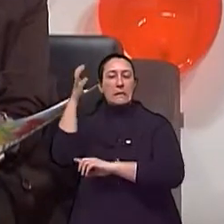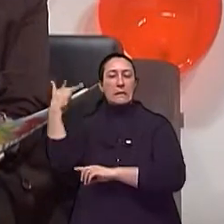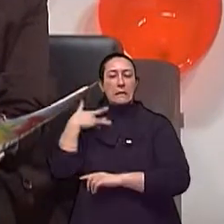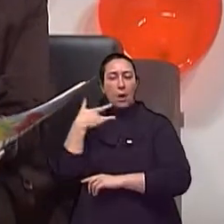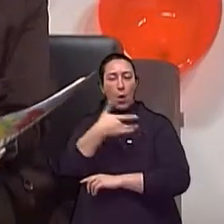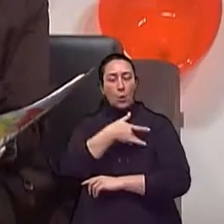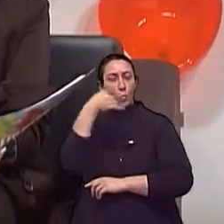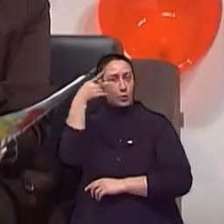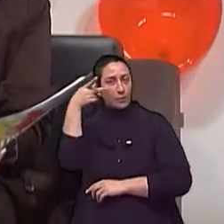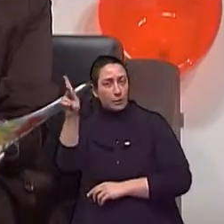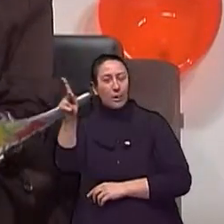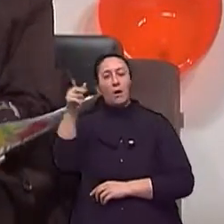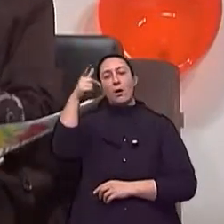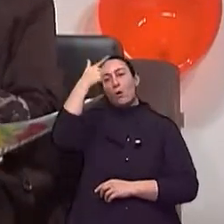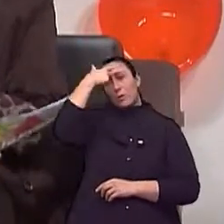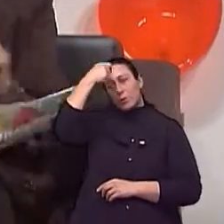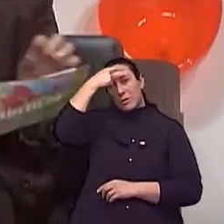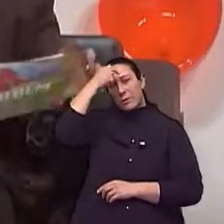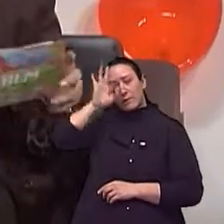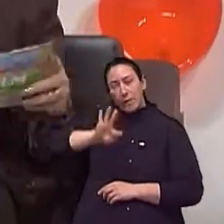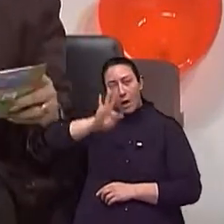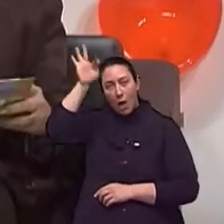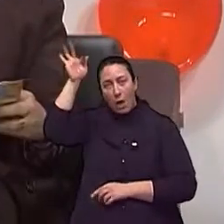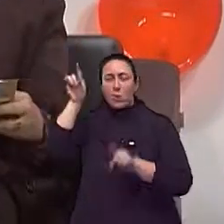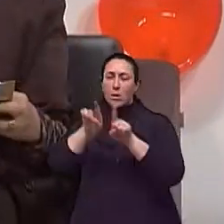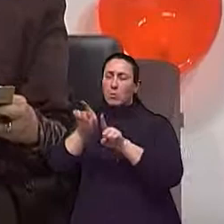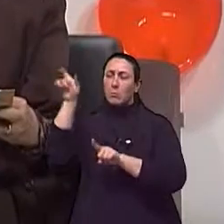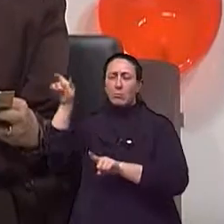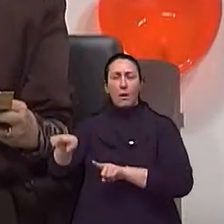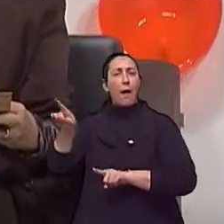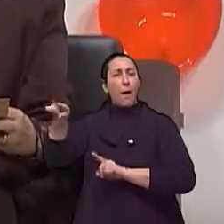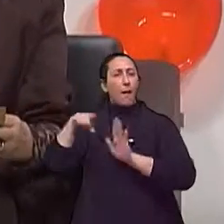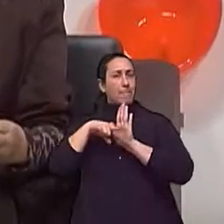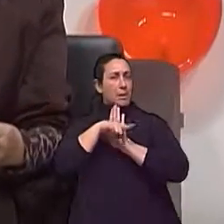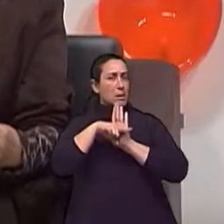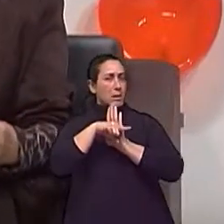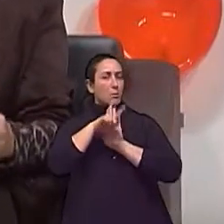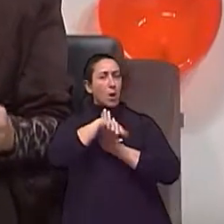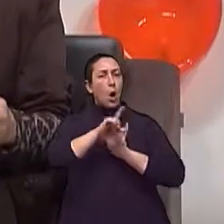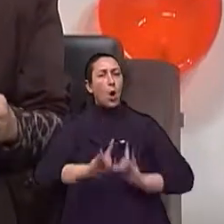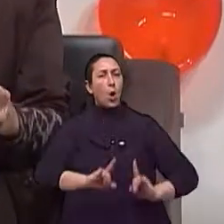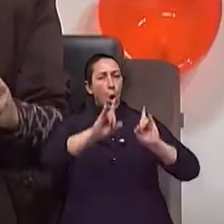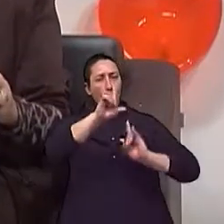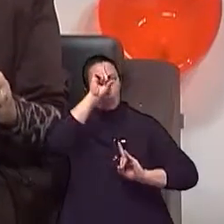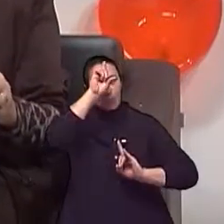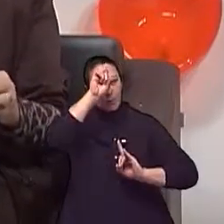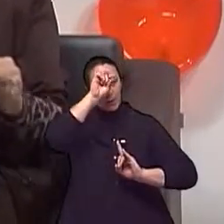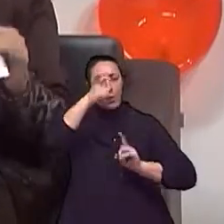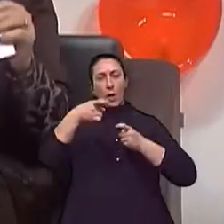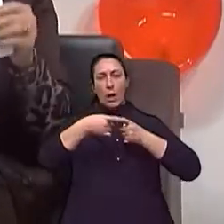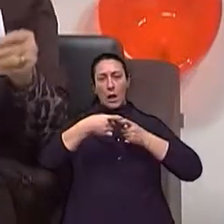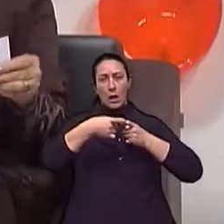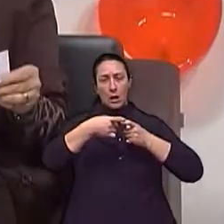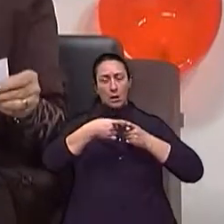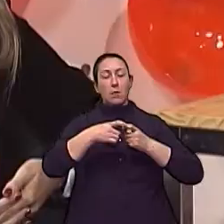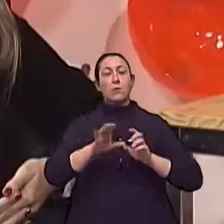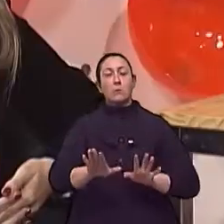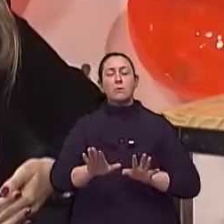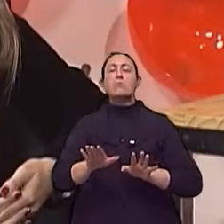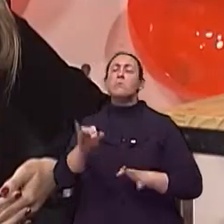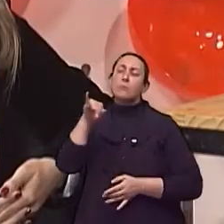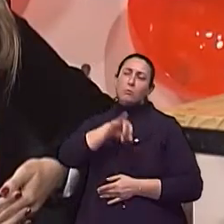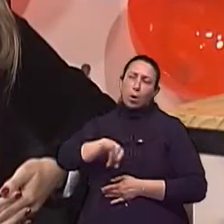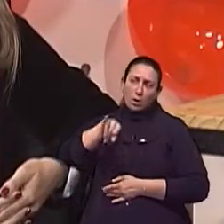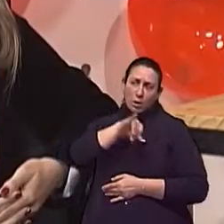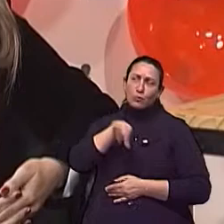Saúde de Porto Alegre e a doutora também é pesquisadora no Hospital de Clínicas Doutora é um assunto muito importante